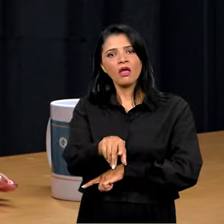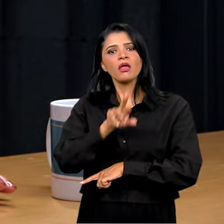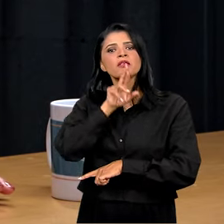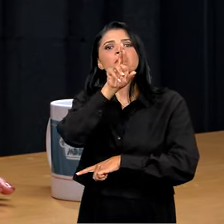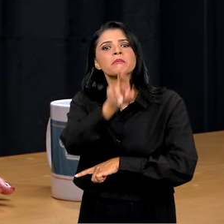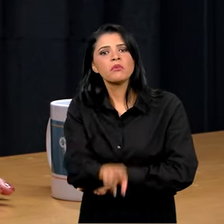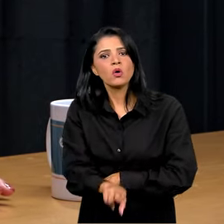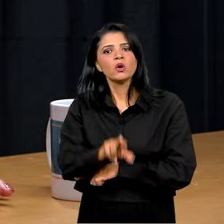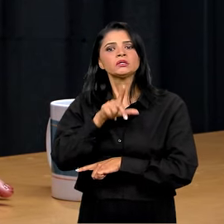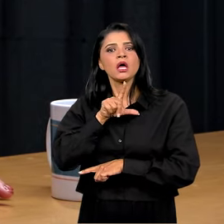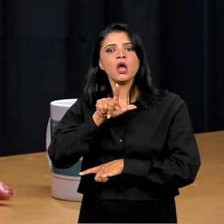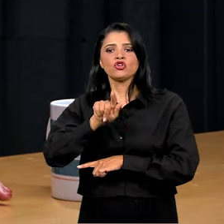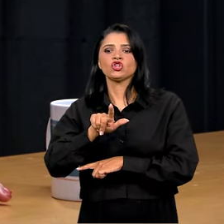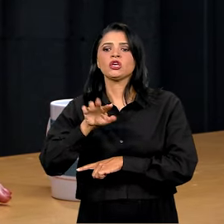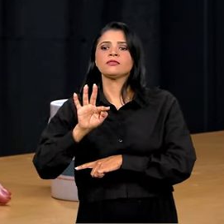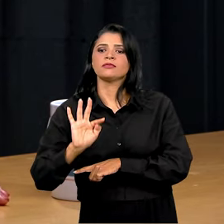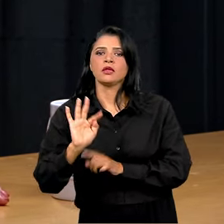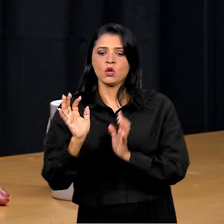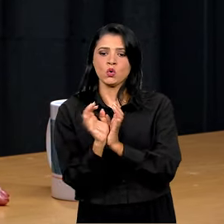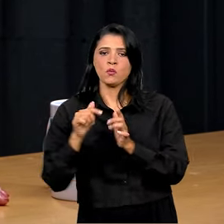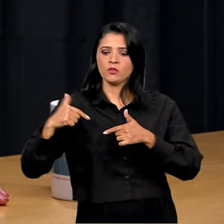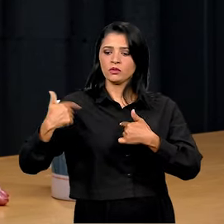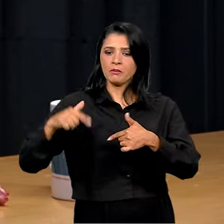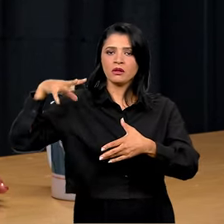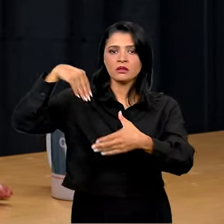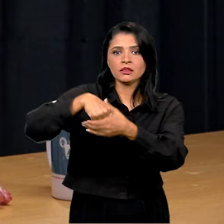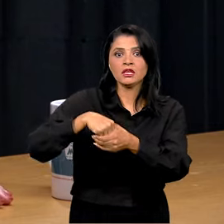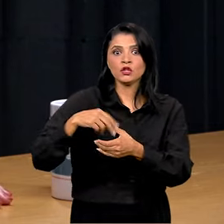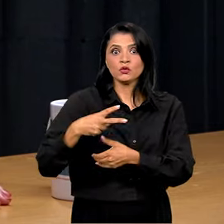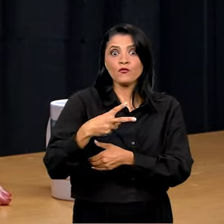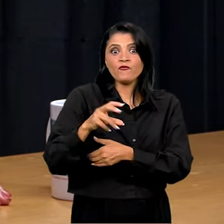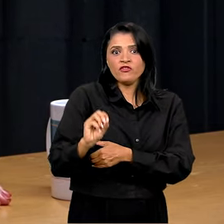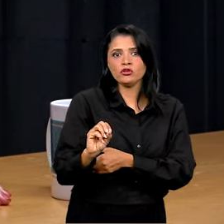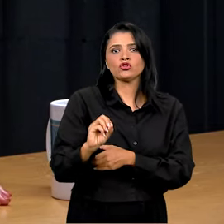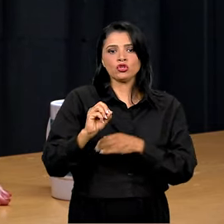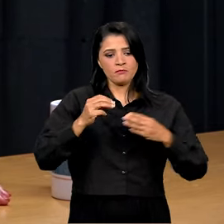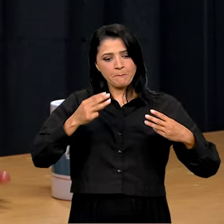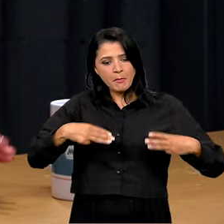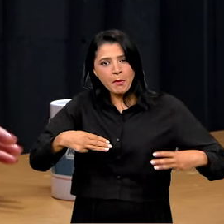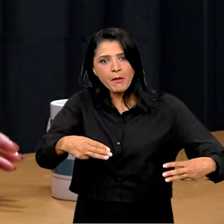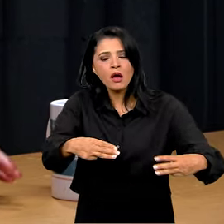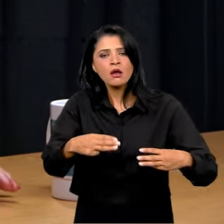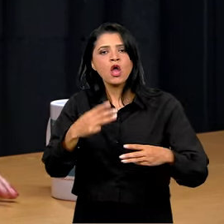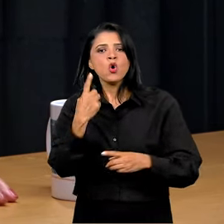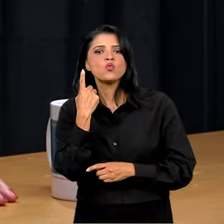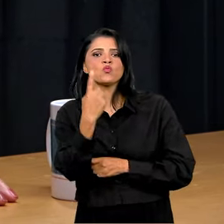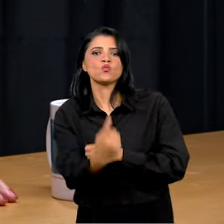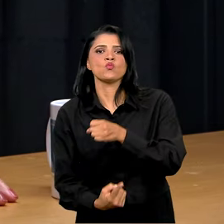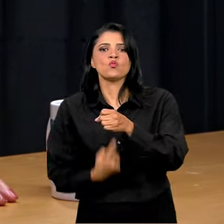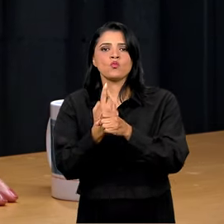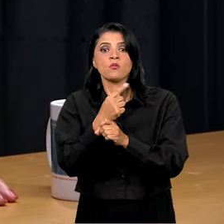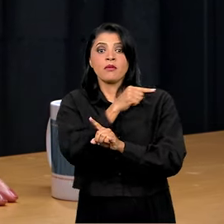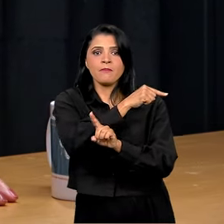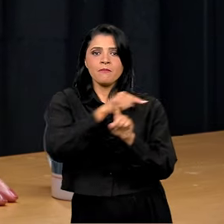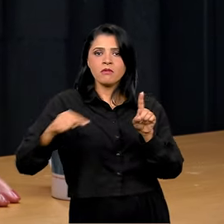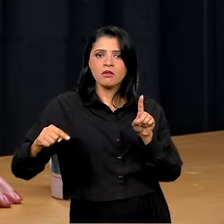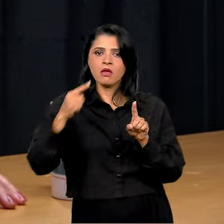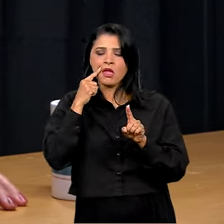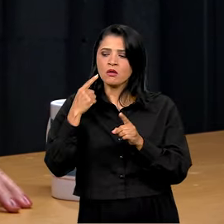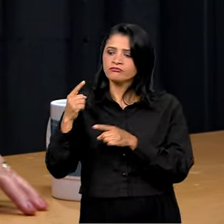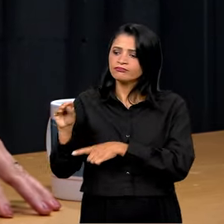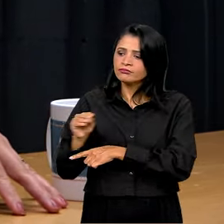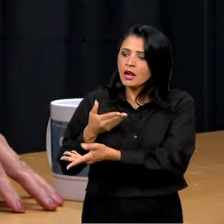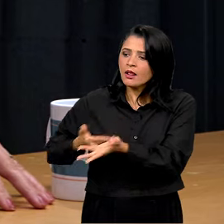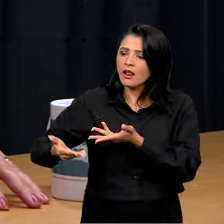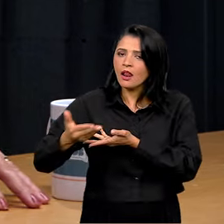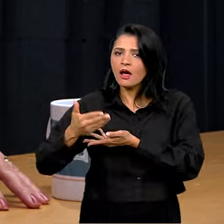esforço de um grupo de trabalho composto por 20 20 Ministérios que por um ano e meio estiveram com diálogo